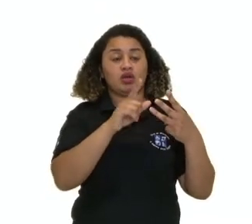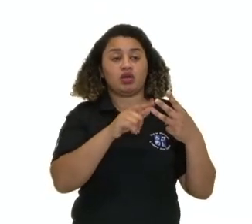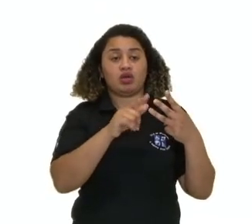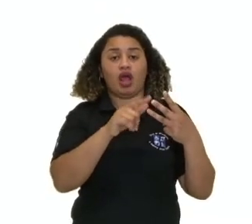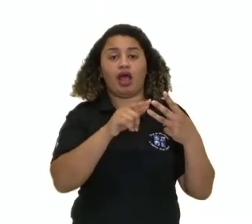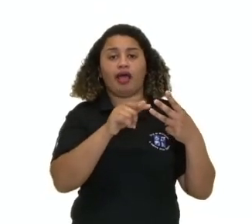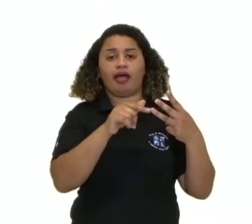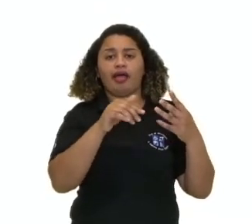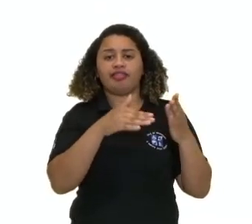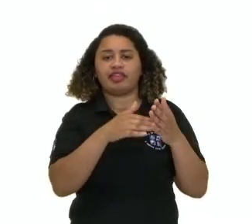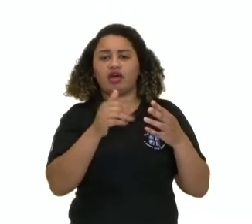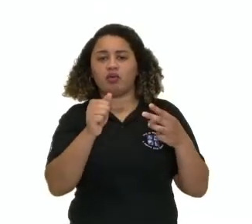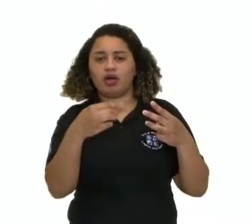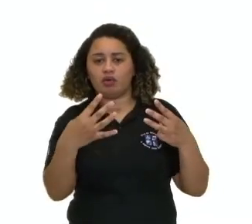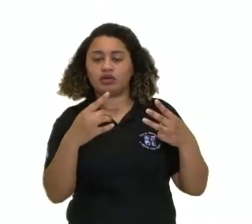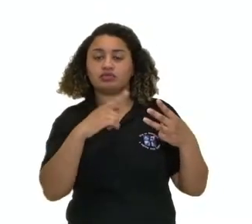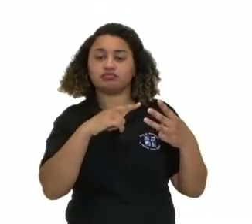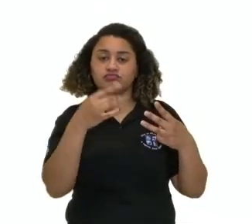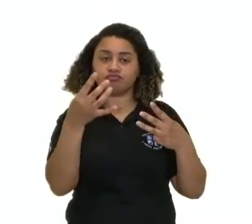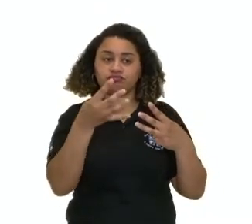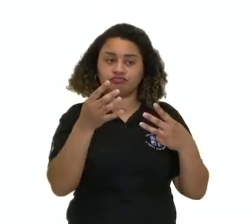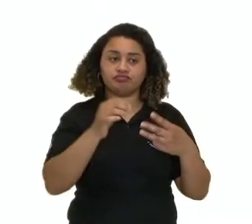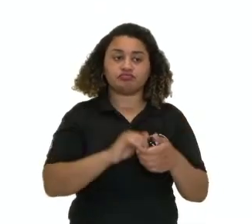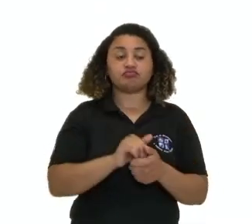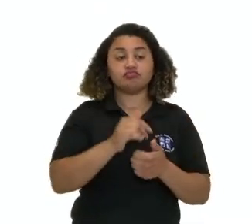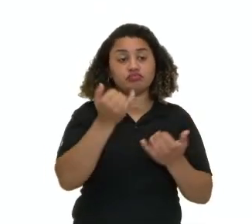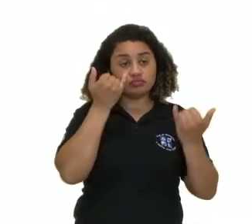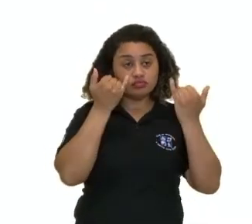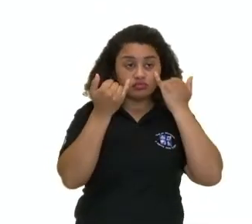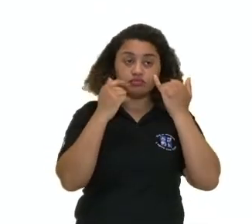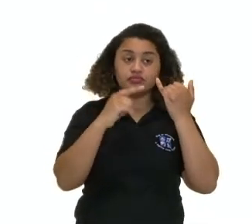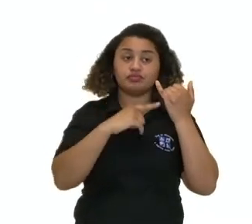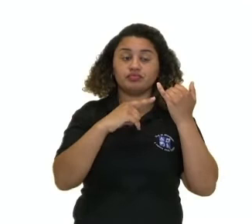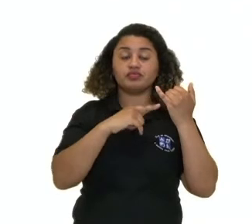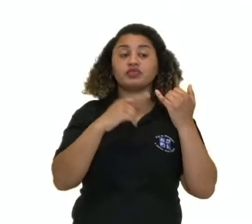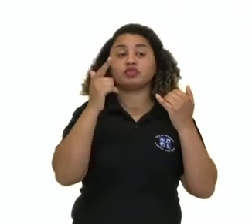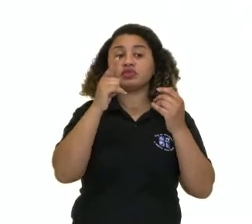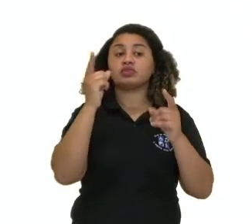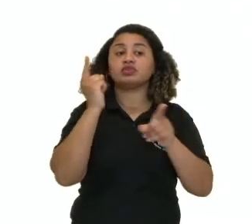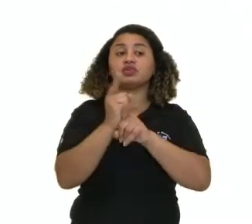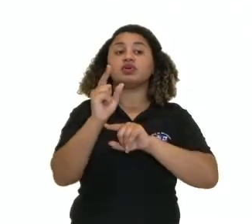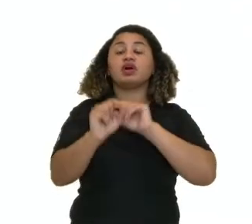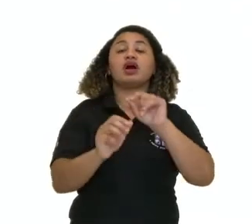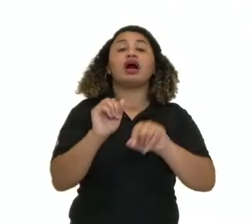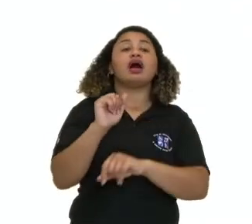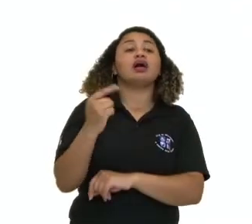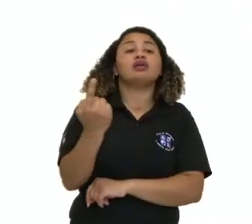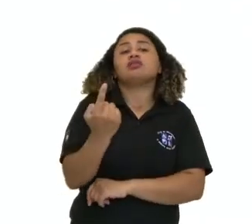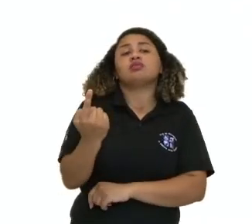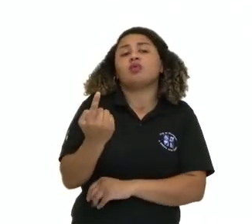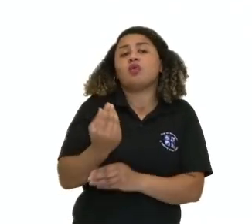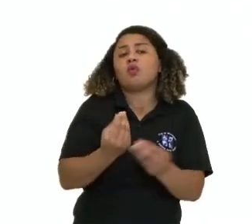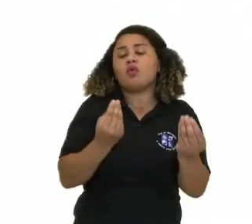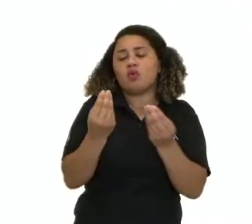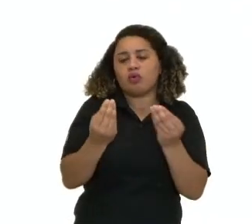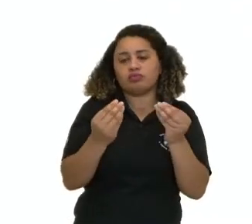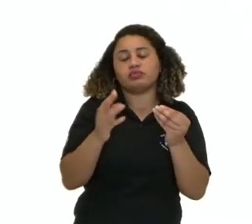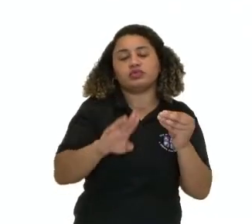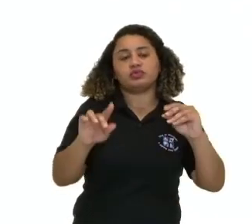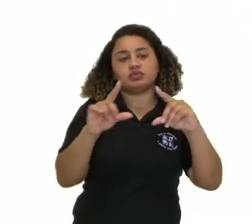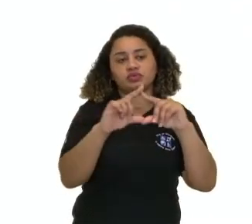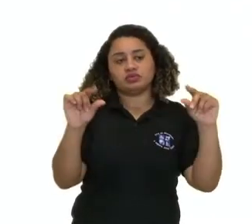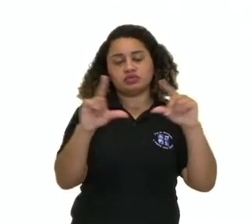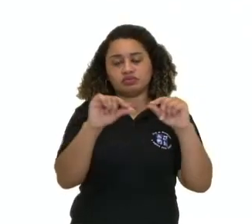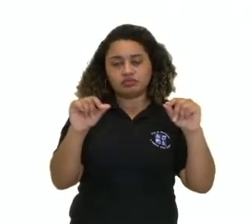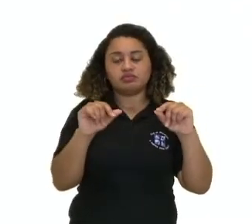de termos 4. Vamos usar essa informação do A4 para descobrir quem é o A1, o primeiro termo, usando